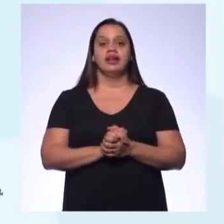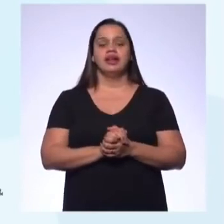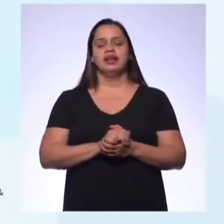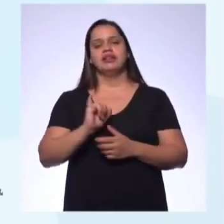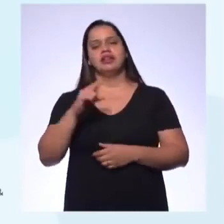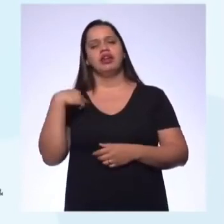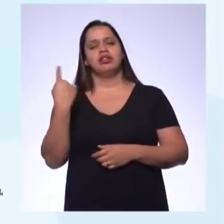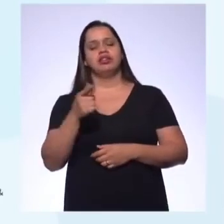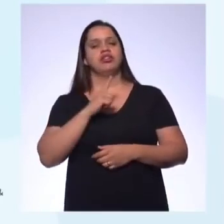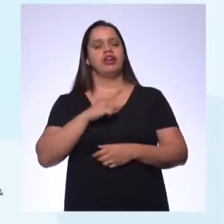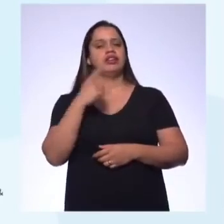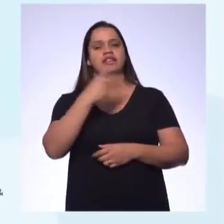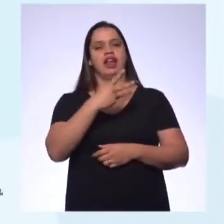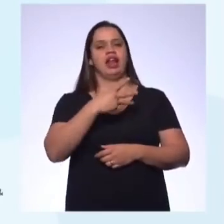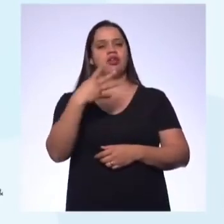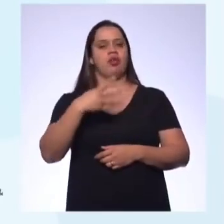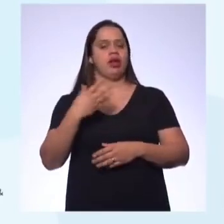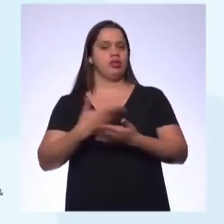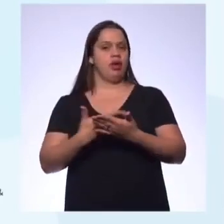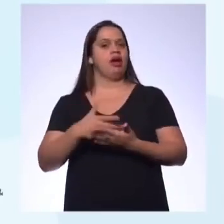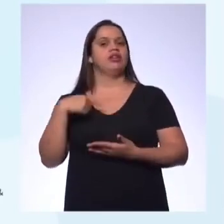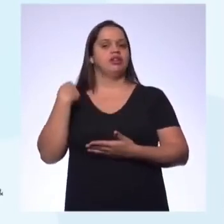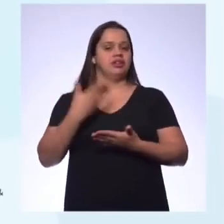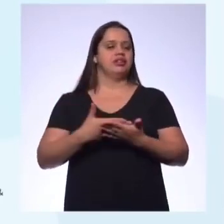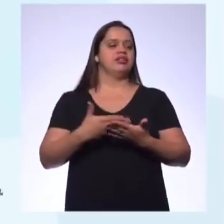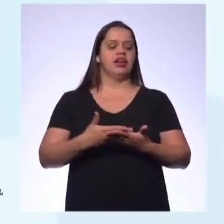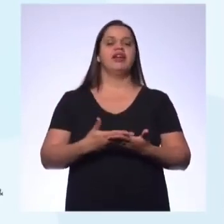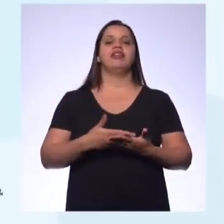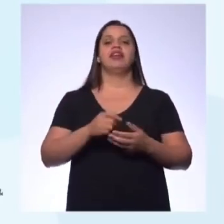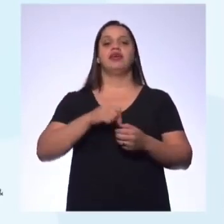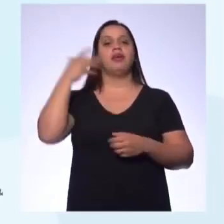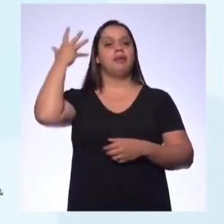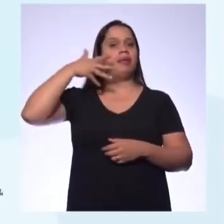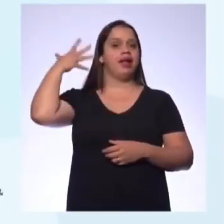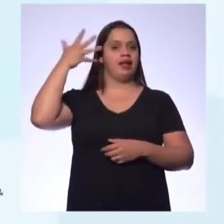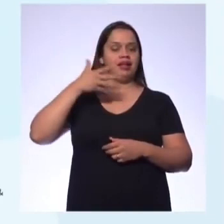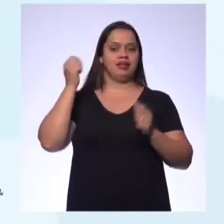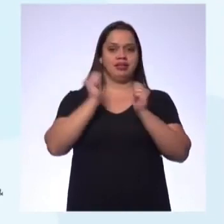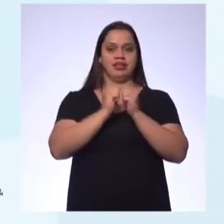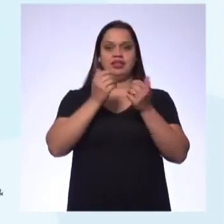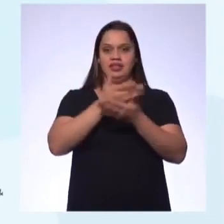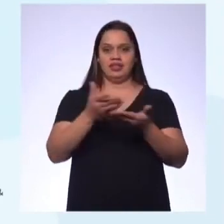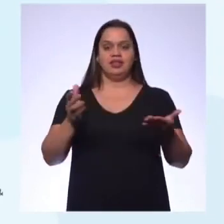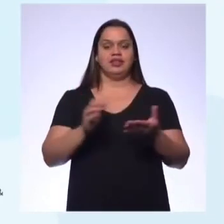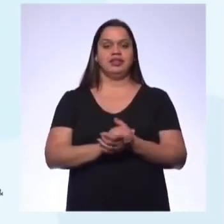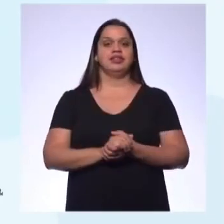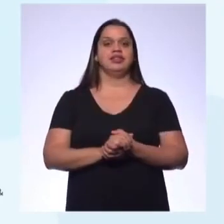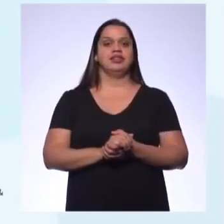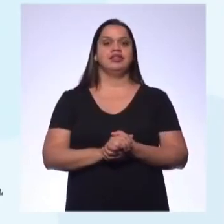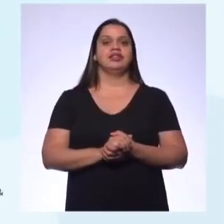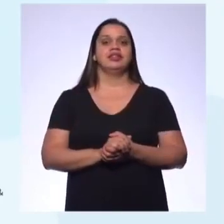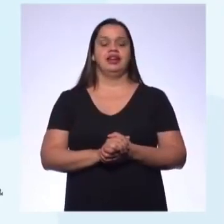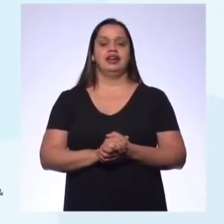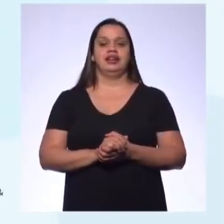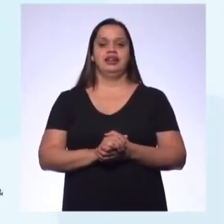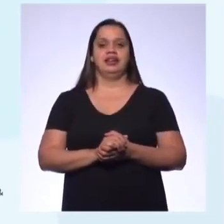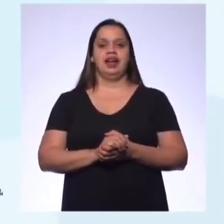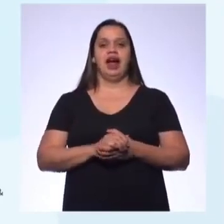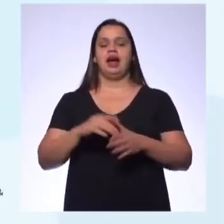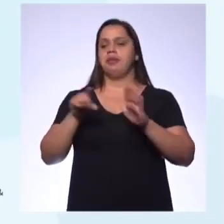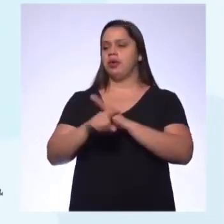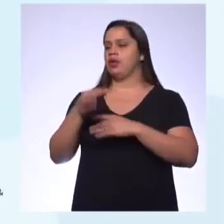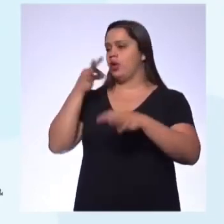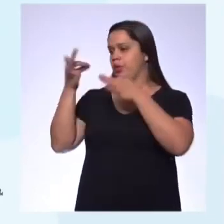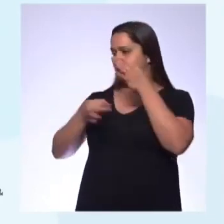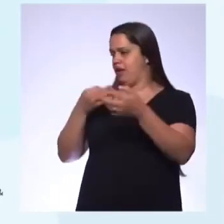aí 3, 4 aulas para fazer isso, a gente faria aí uma palestra e com exemplos e tudo mais. Quer comentar alguma coisa sobre